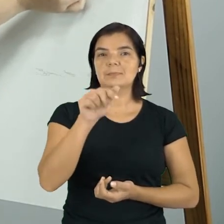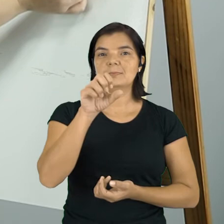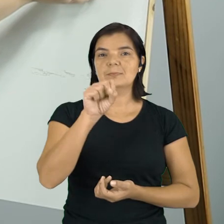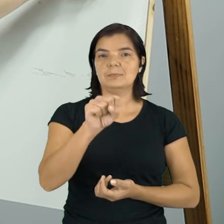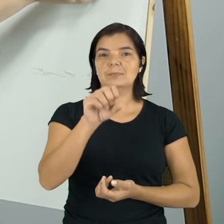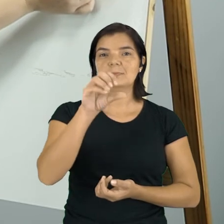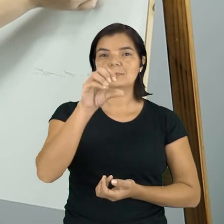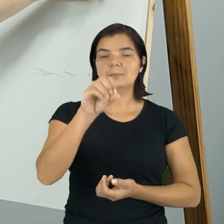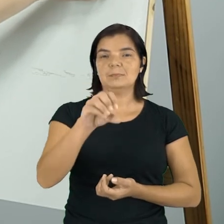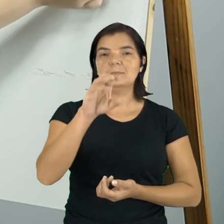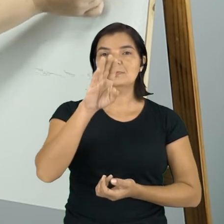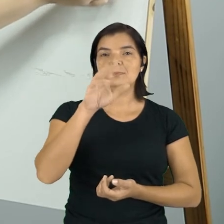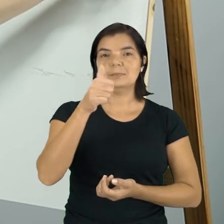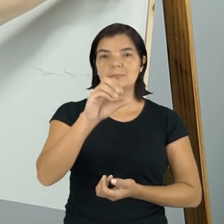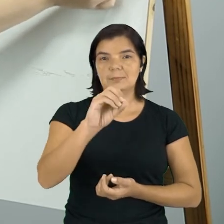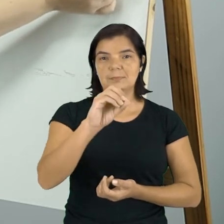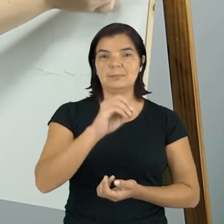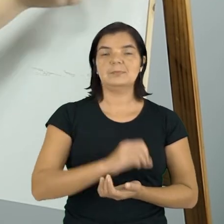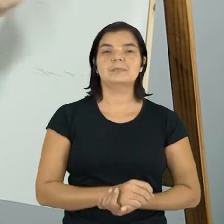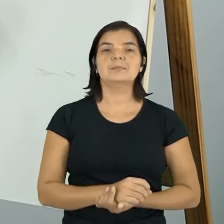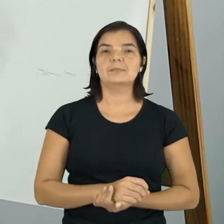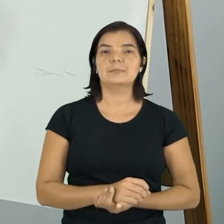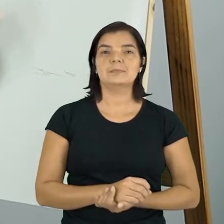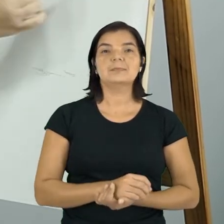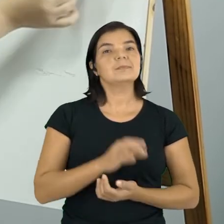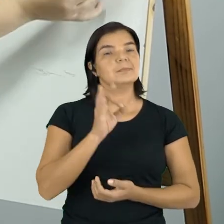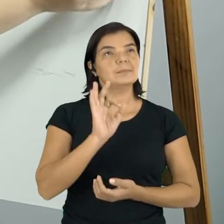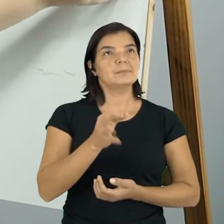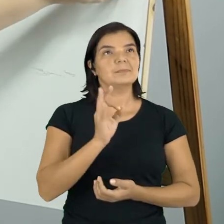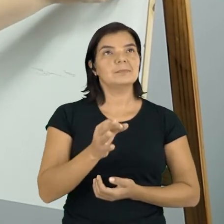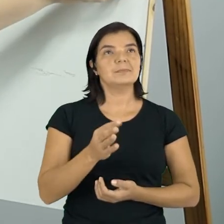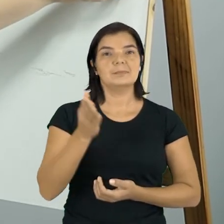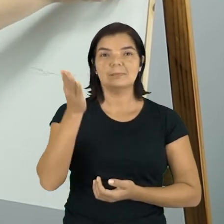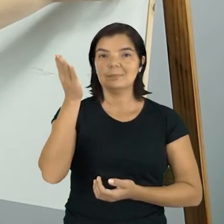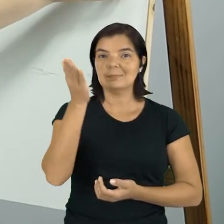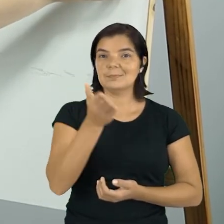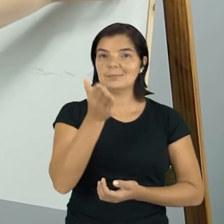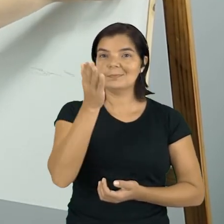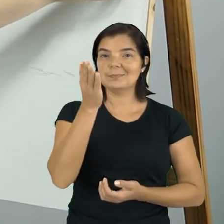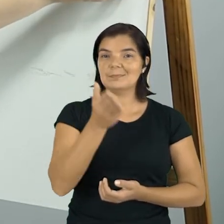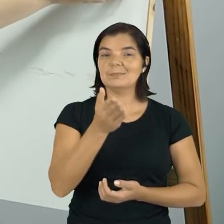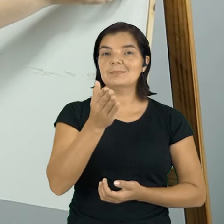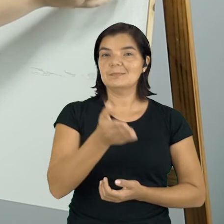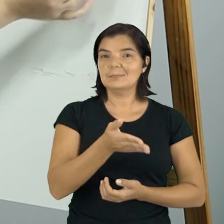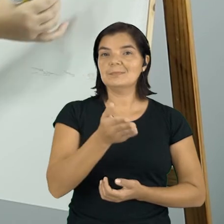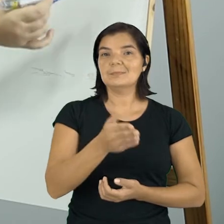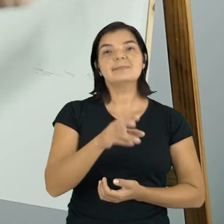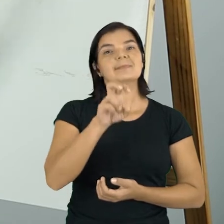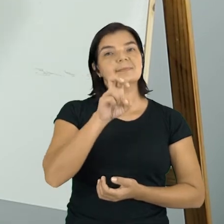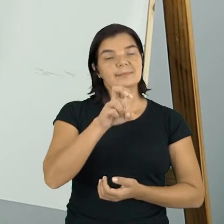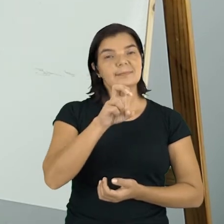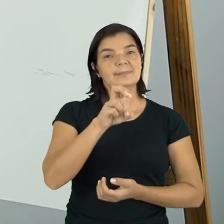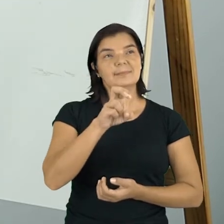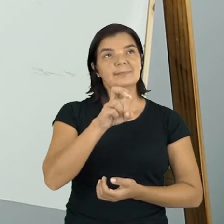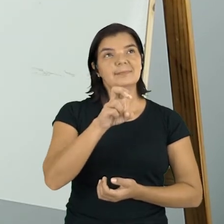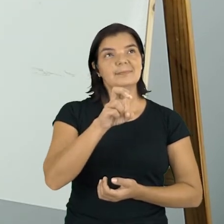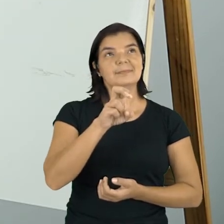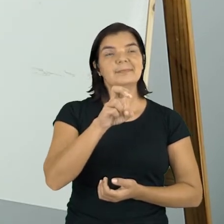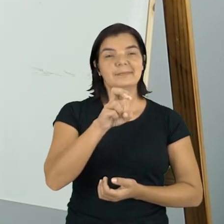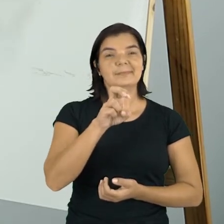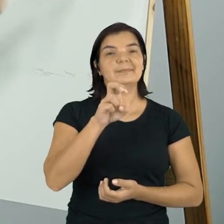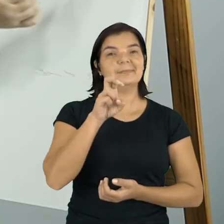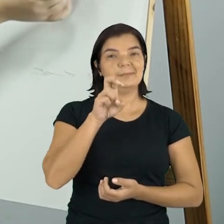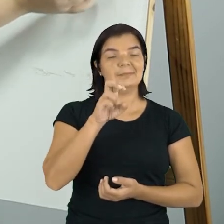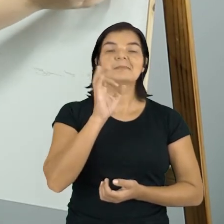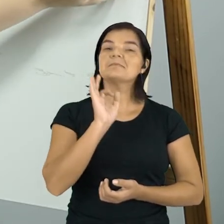6, 7, 8, 9, 10. Certinho, e eu vou tirando. Quantos eu tenho que tirar? Muito bem,